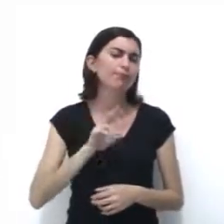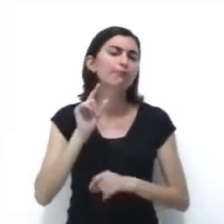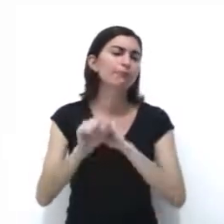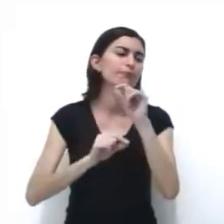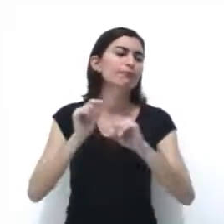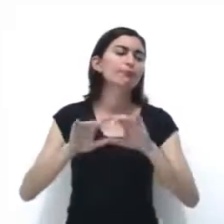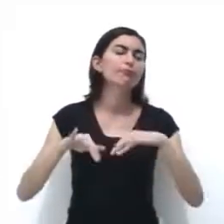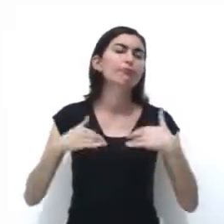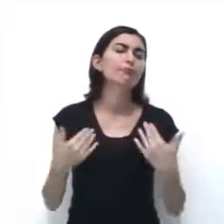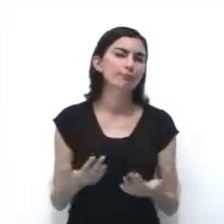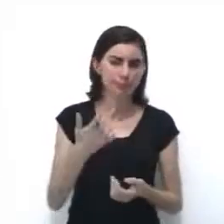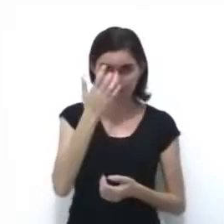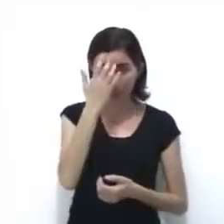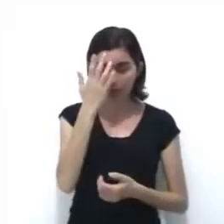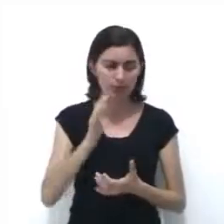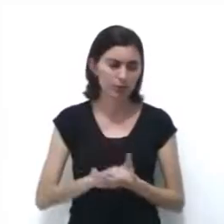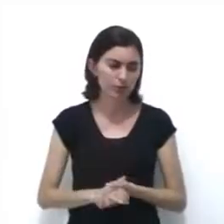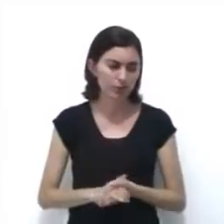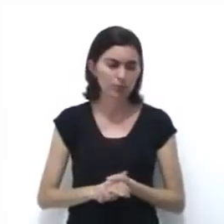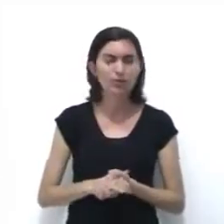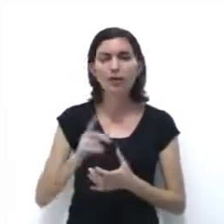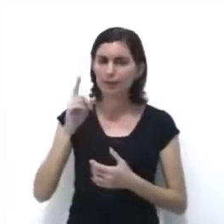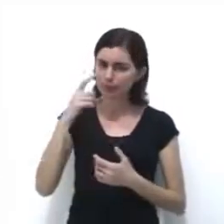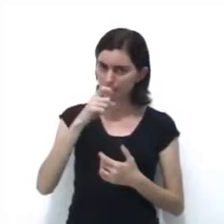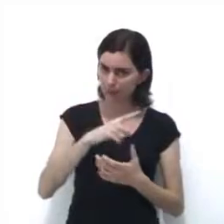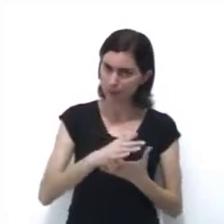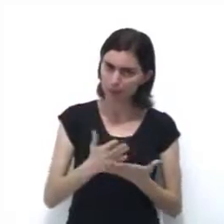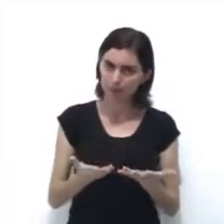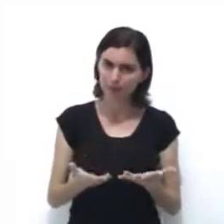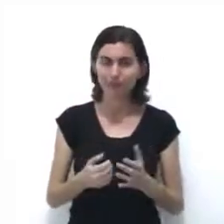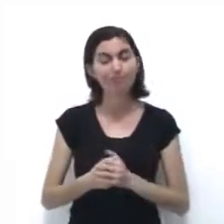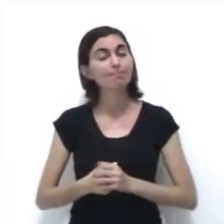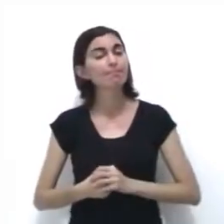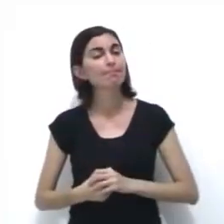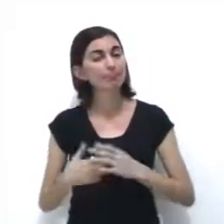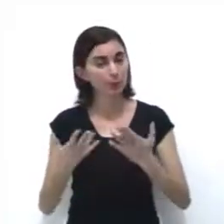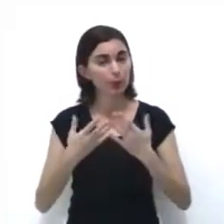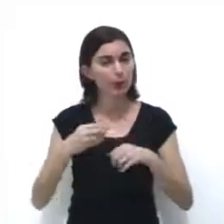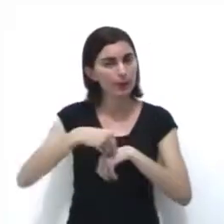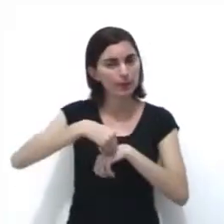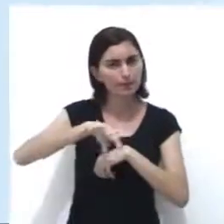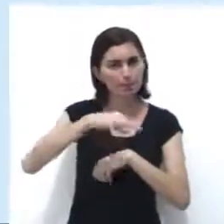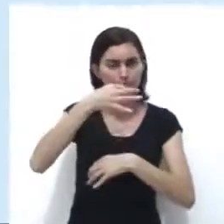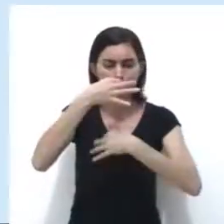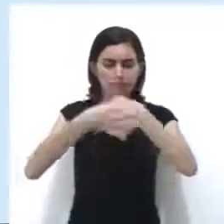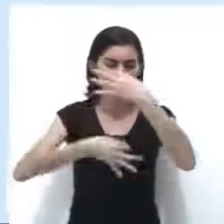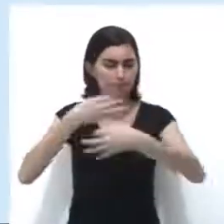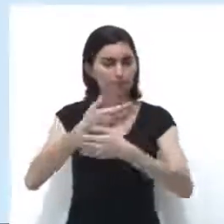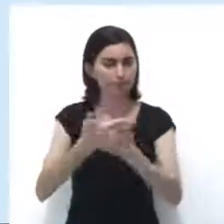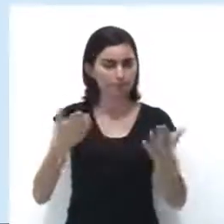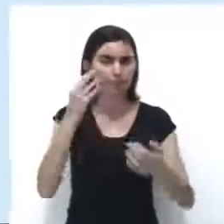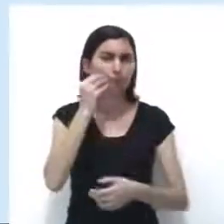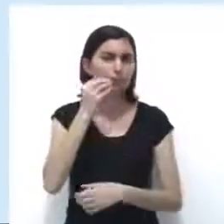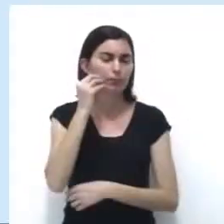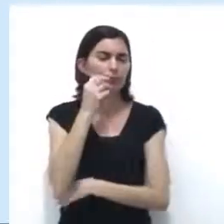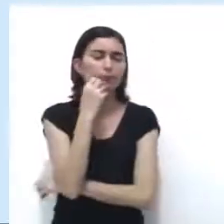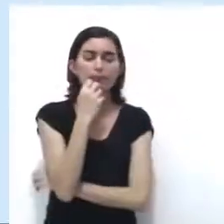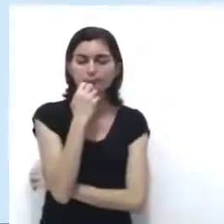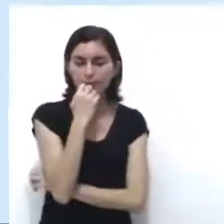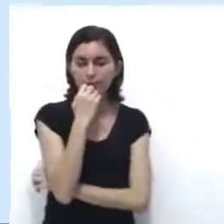diz aí? E aí, tá fácil? Difícil? Eu quero dar uma dica para você aqui, vê